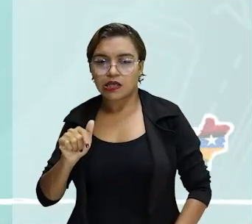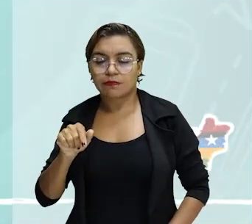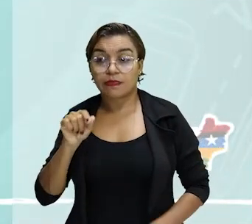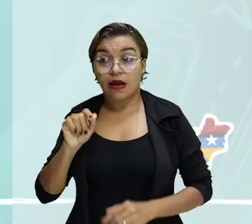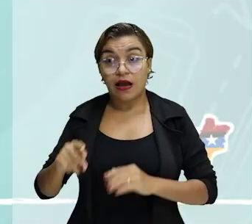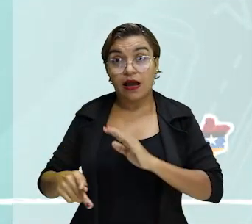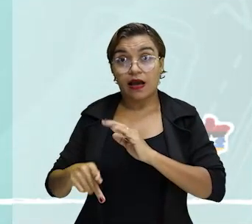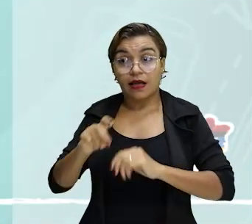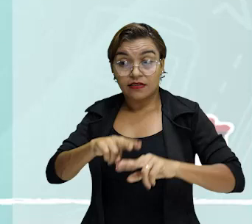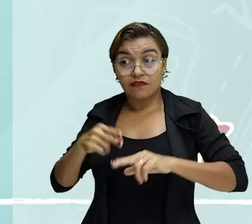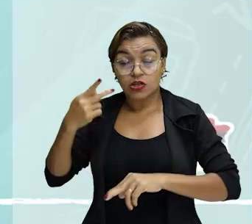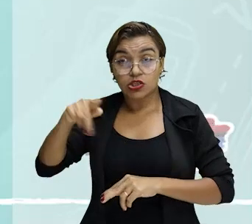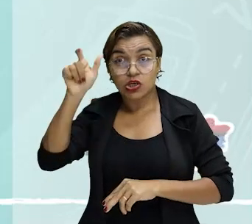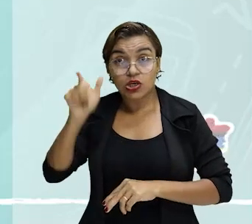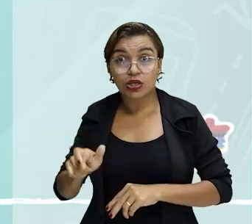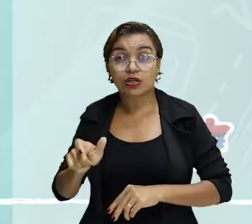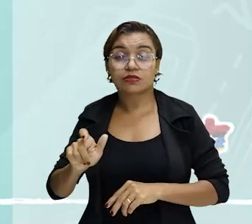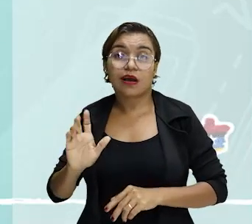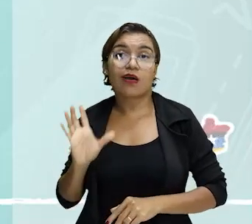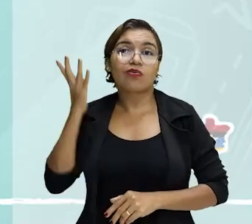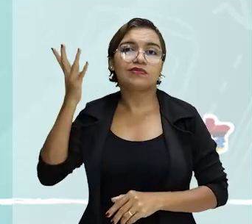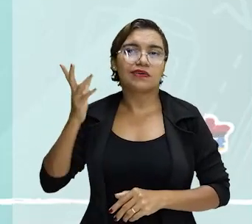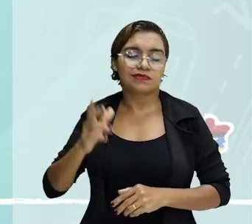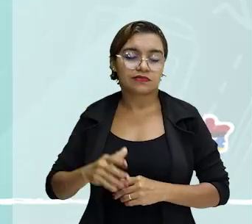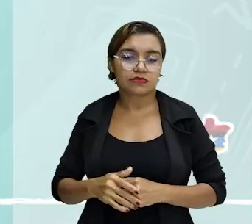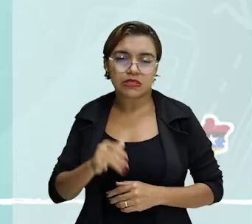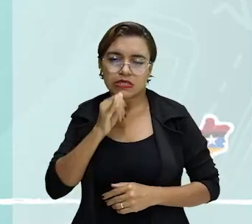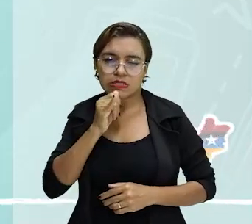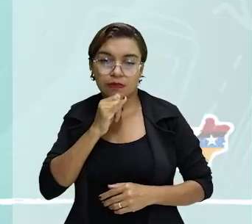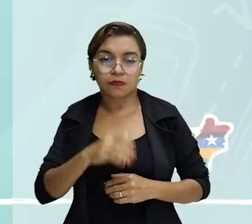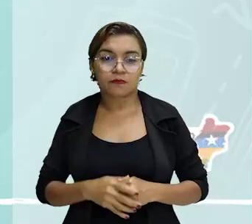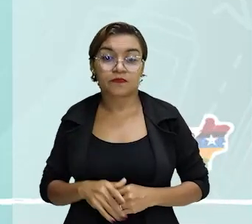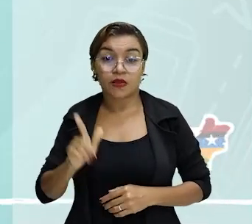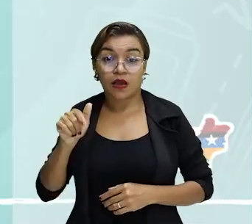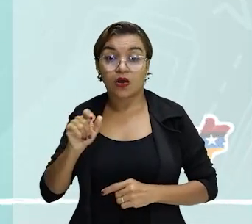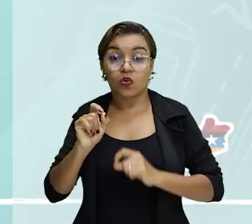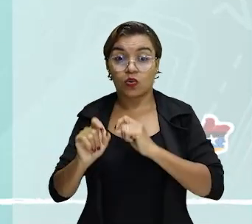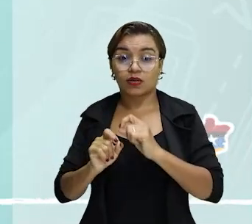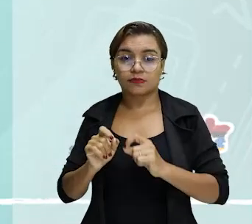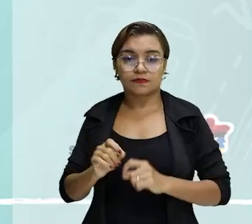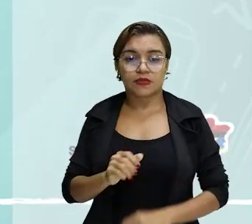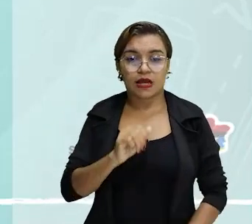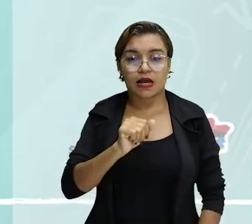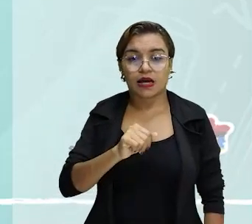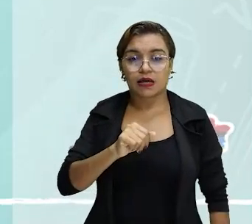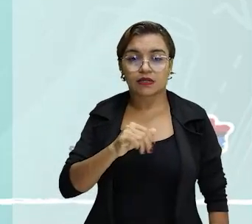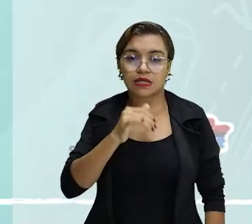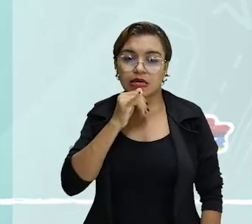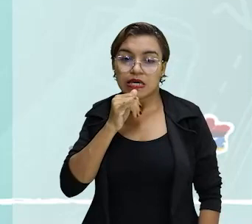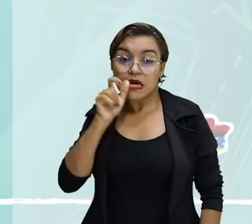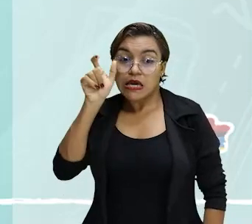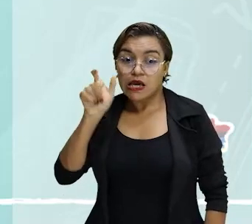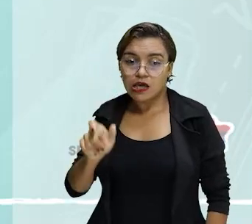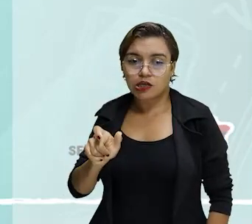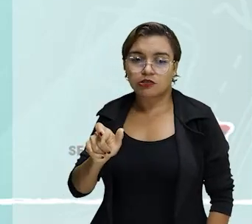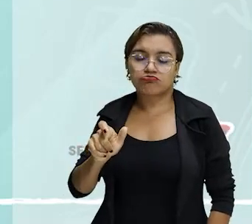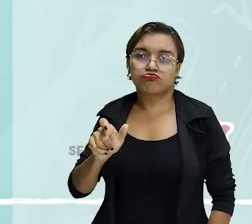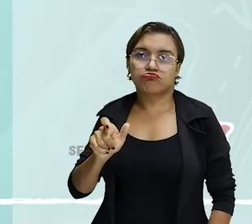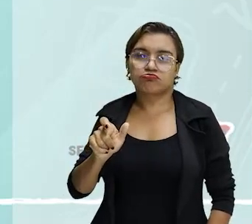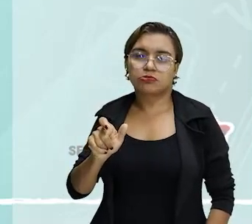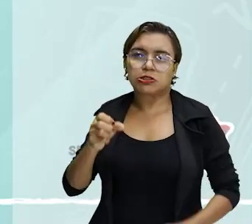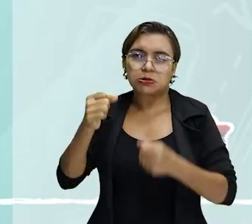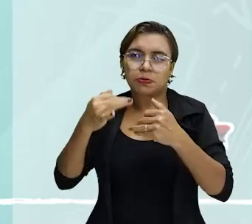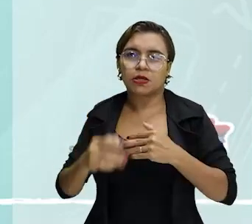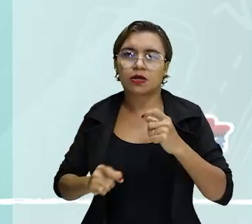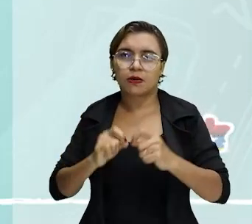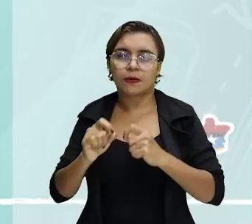e instigadores de revoltas e revoluções, sendo considerados anômalos e nocivos para a ordem social.